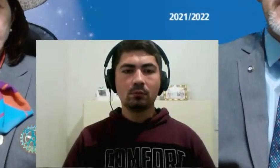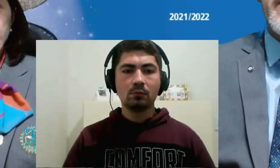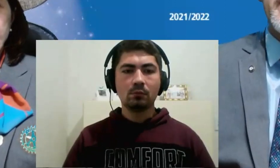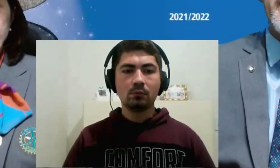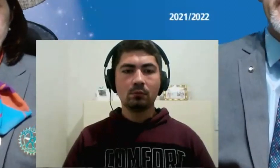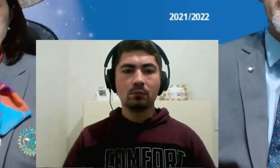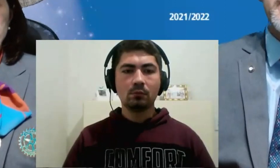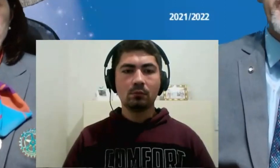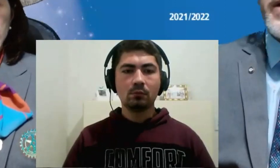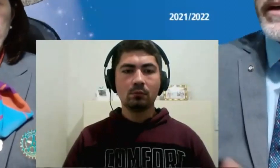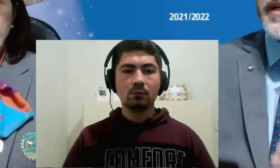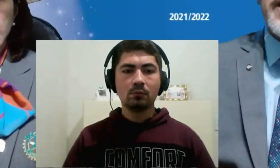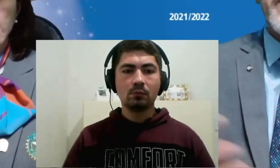que